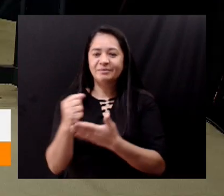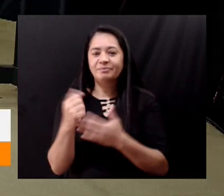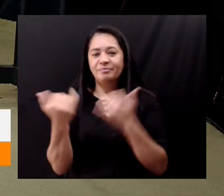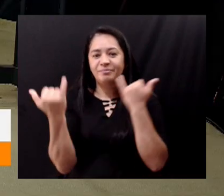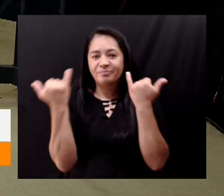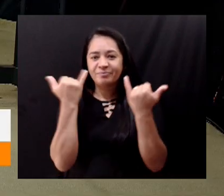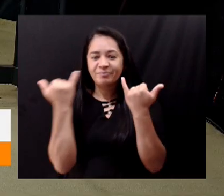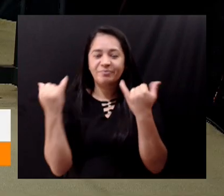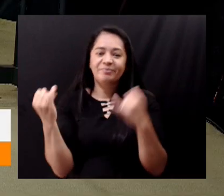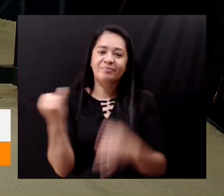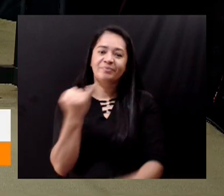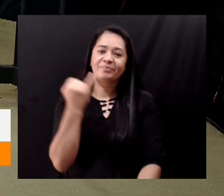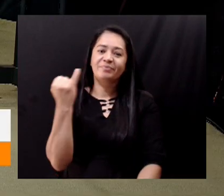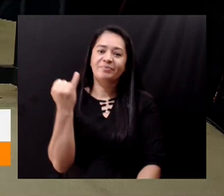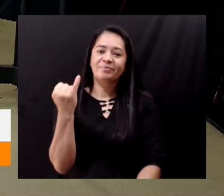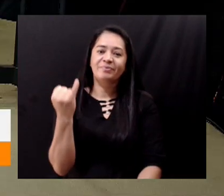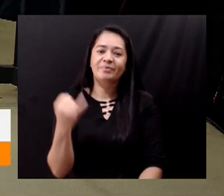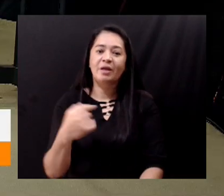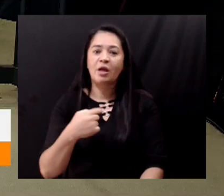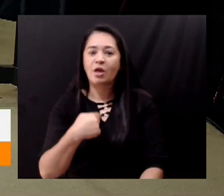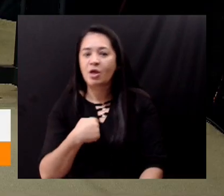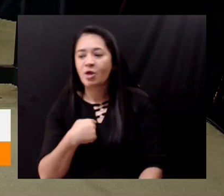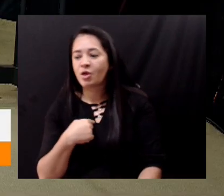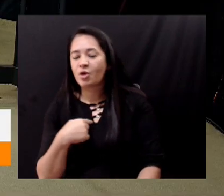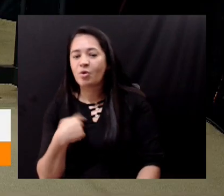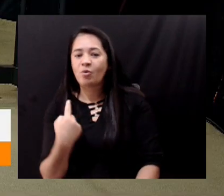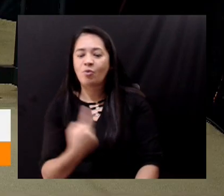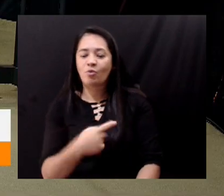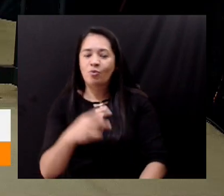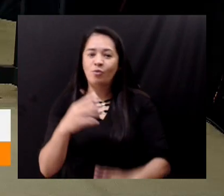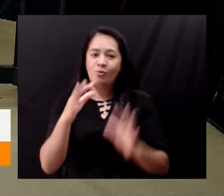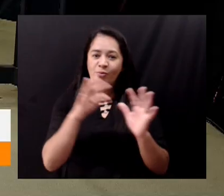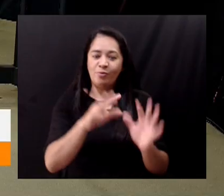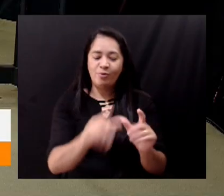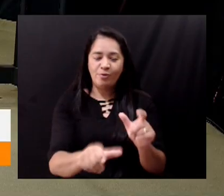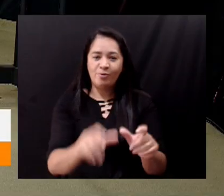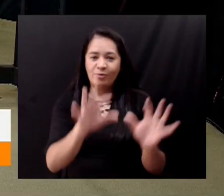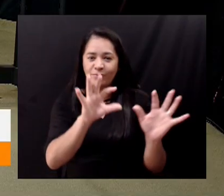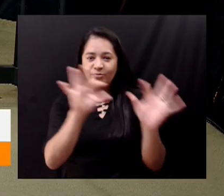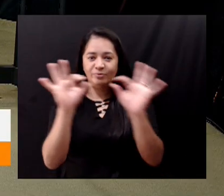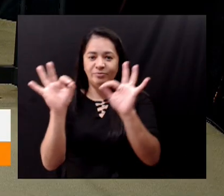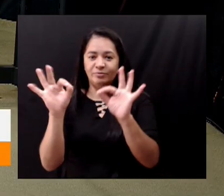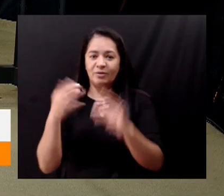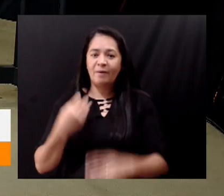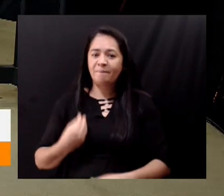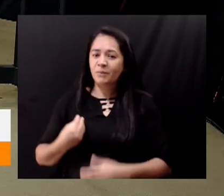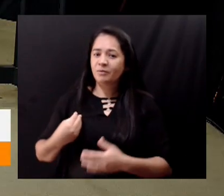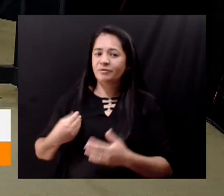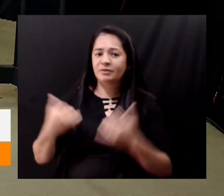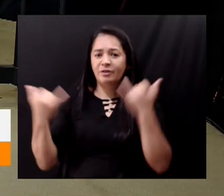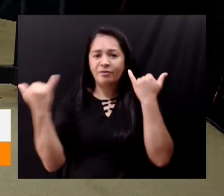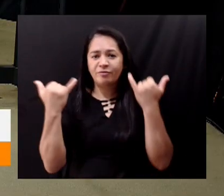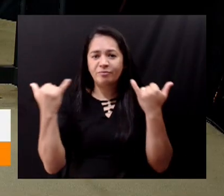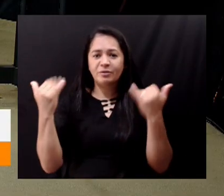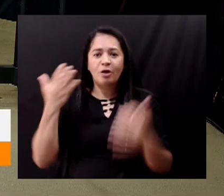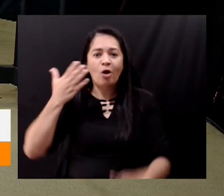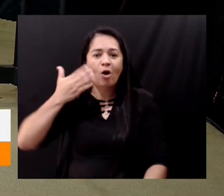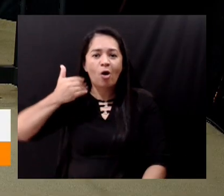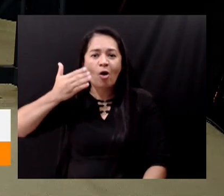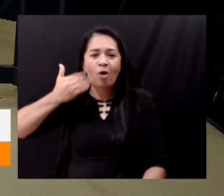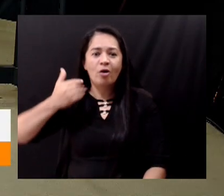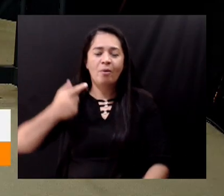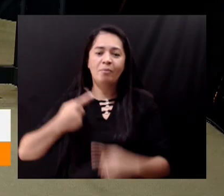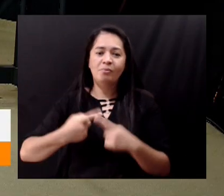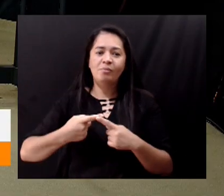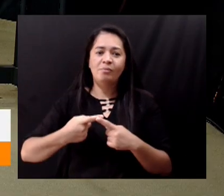que eu, os nossos telespectadores, a gente leva para a vida essas informações que a gente consegue ganhar aqui no nosso